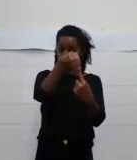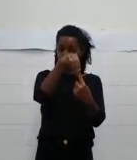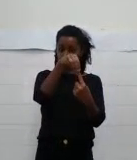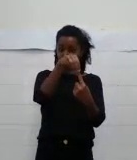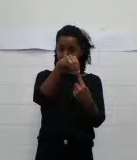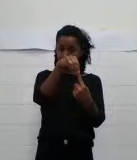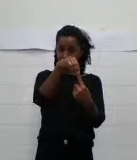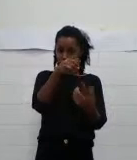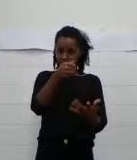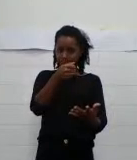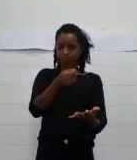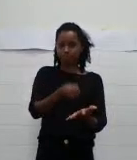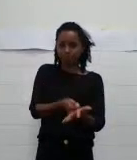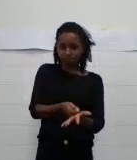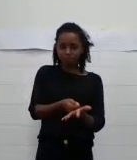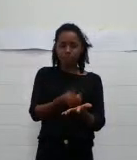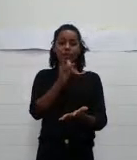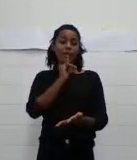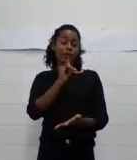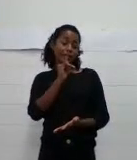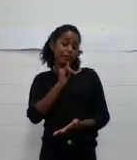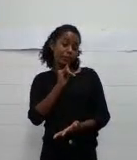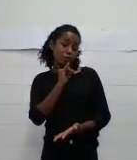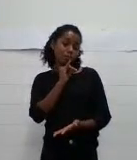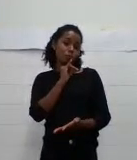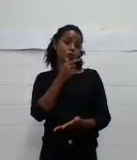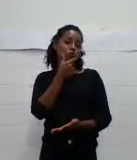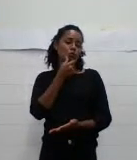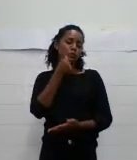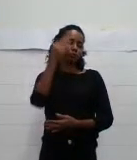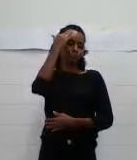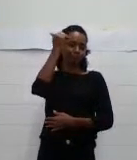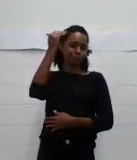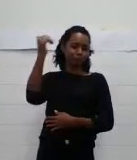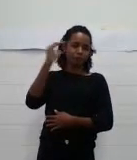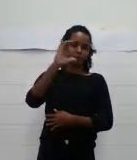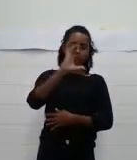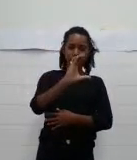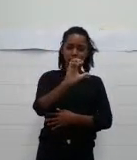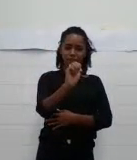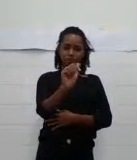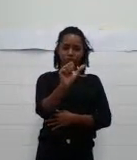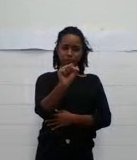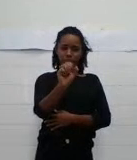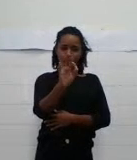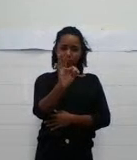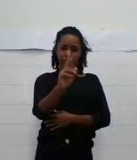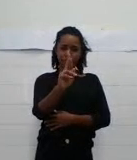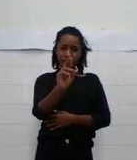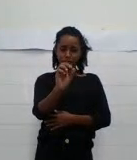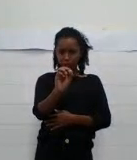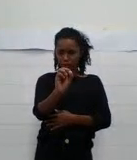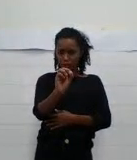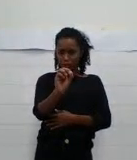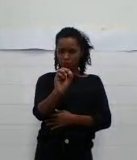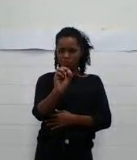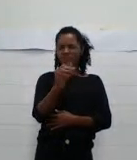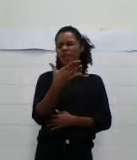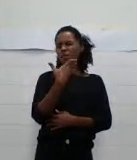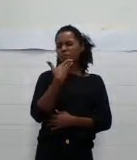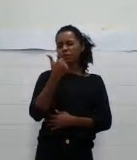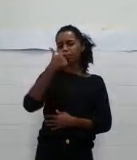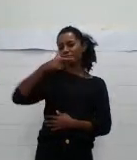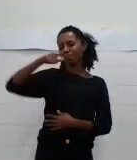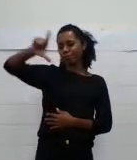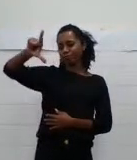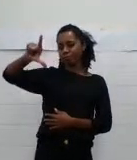muitas vezes as pessoas falam do Castro Alves. Mas ao invés de falar de Castro Alves, eu falaria de Luiz Gama. Porque